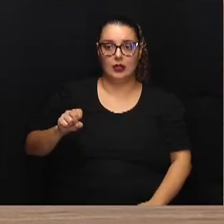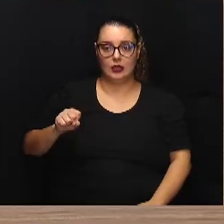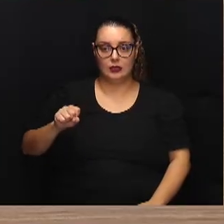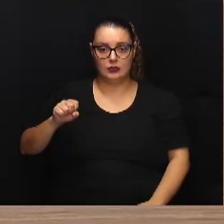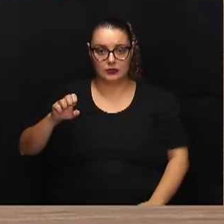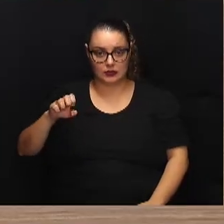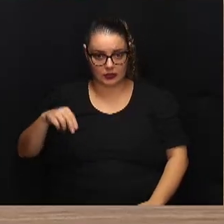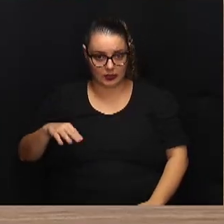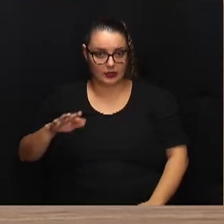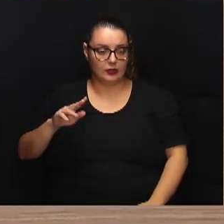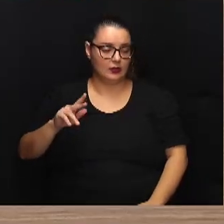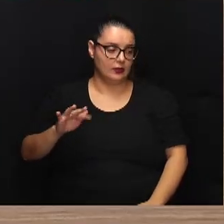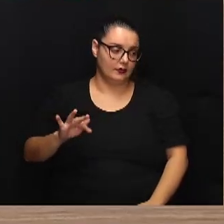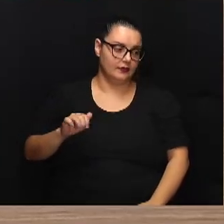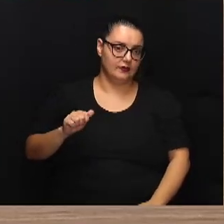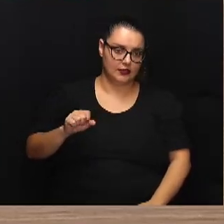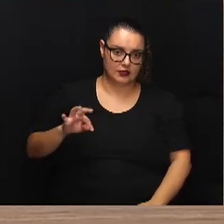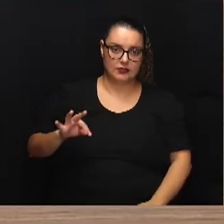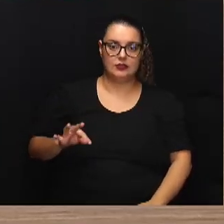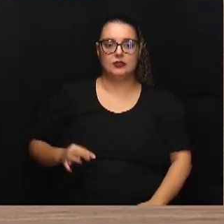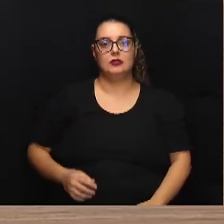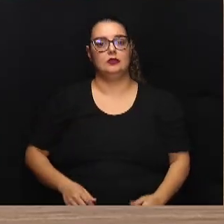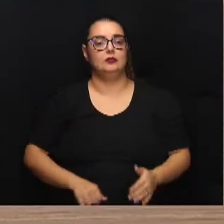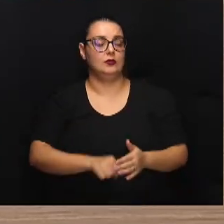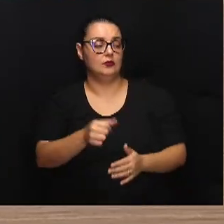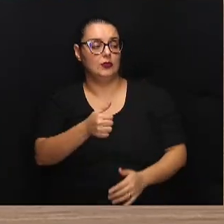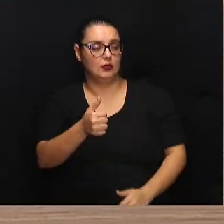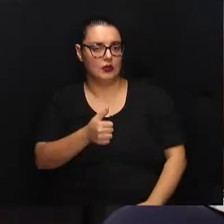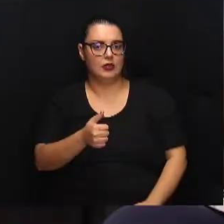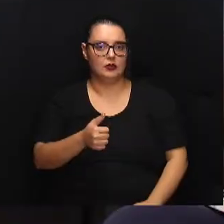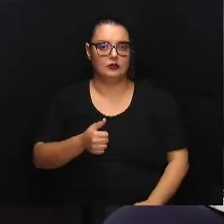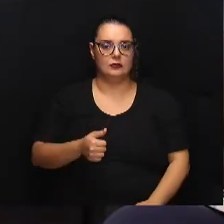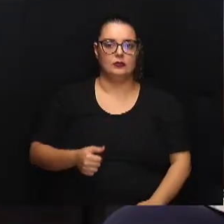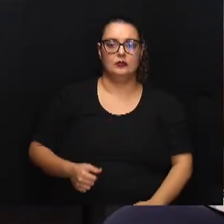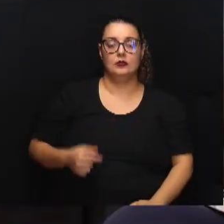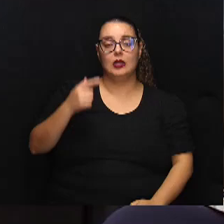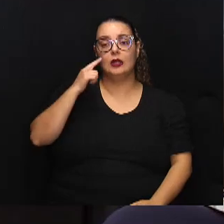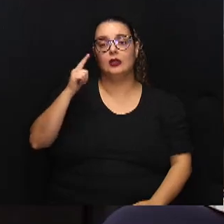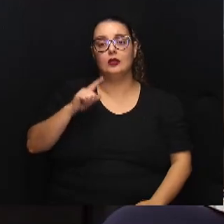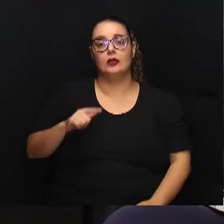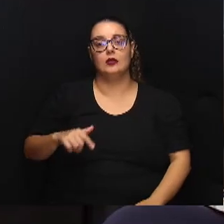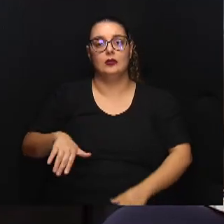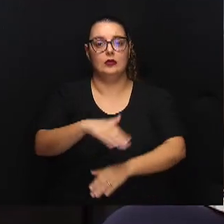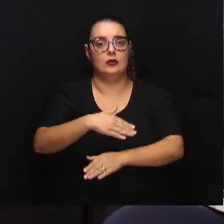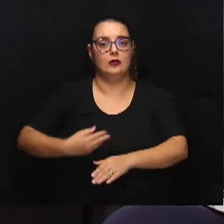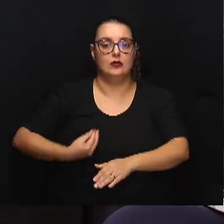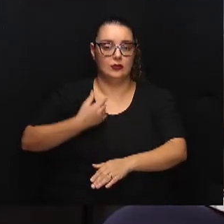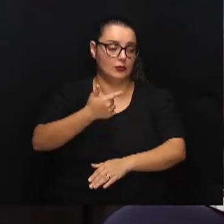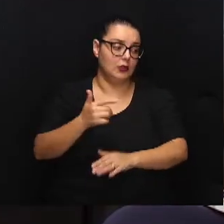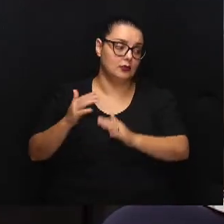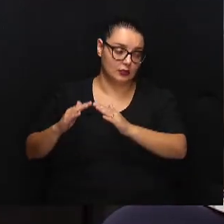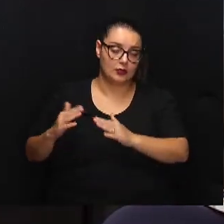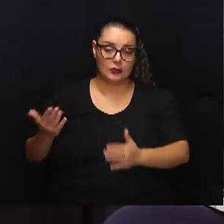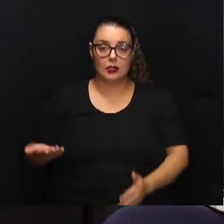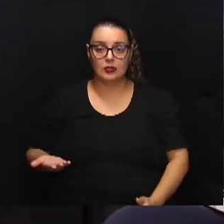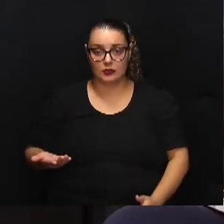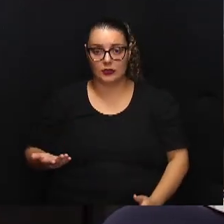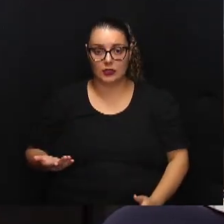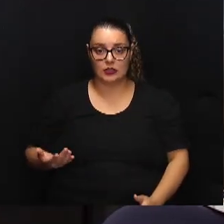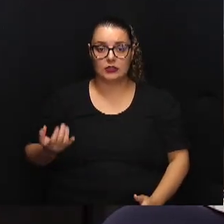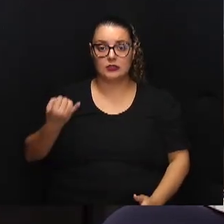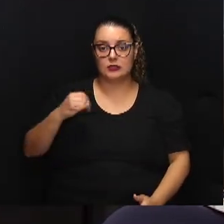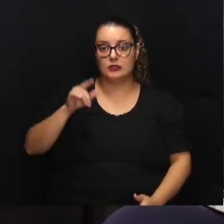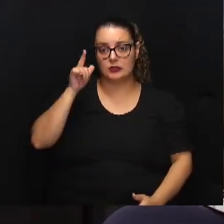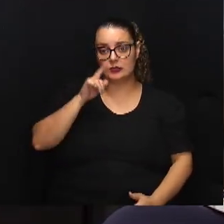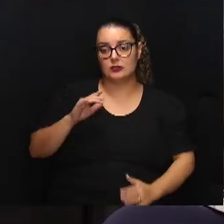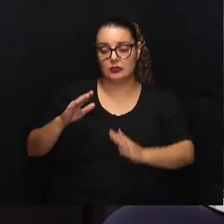a casa em primeiro lugar, sobre uma lógica de que a pessoa mora na rua porque não tem moradia. Então, se você conseguir